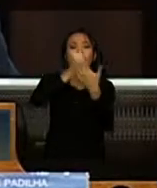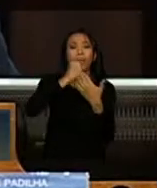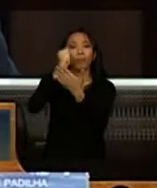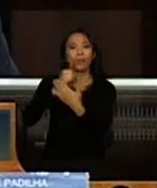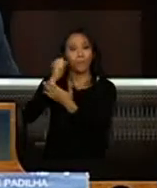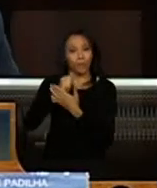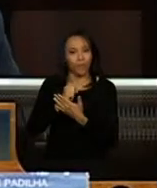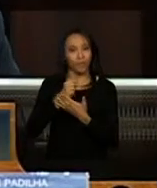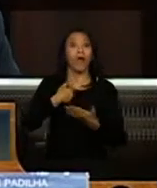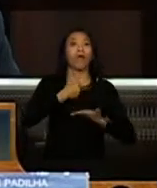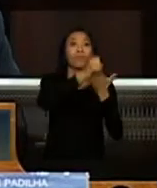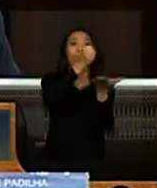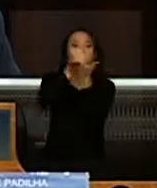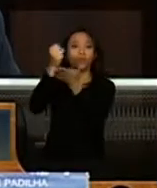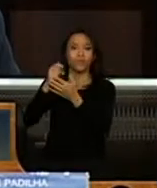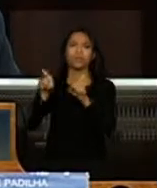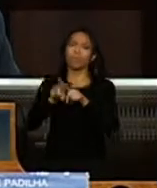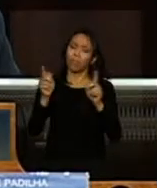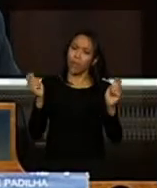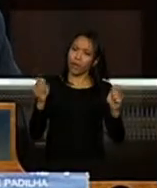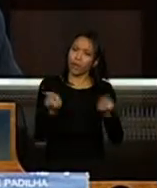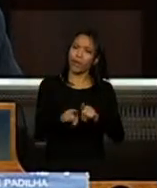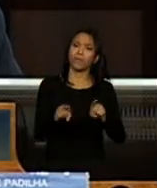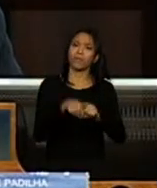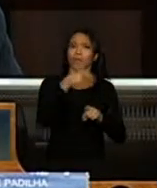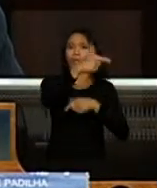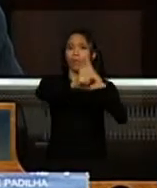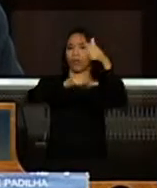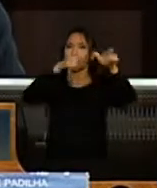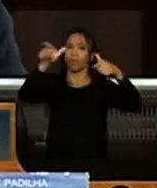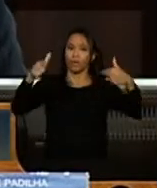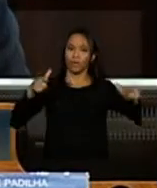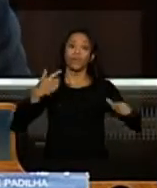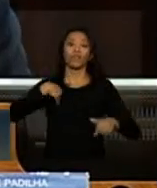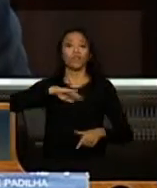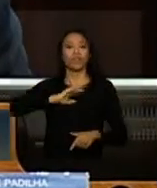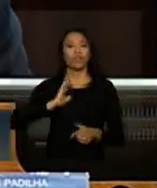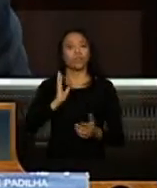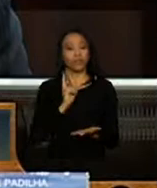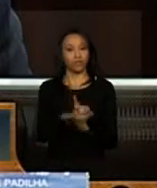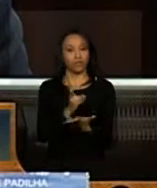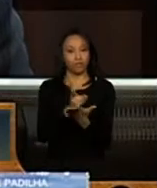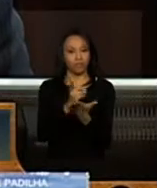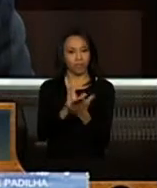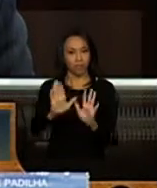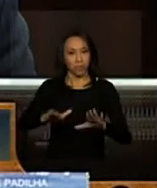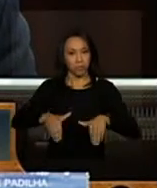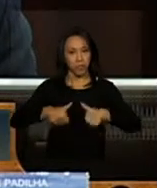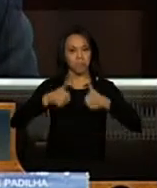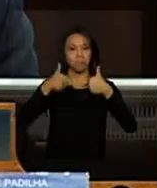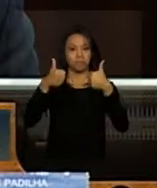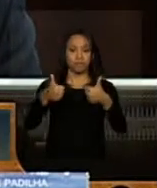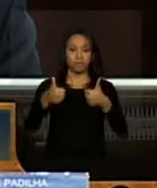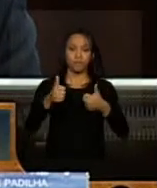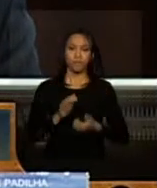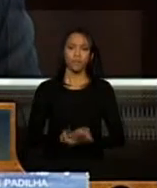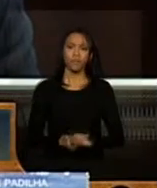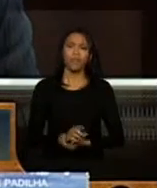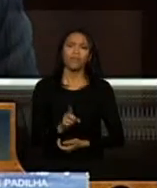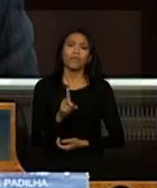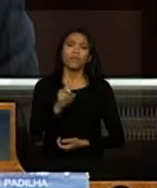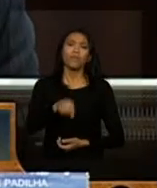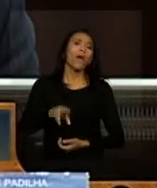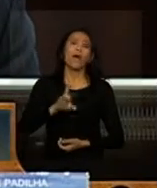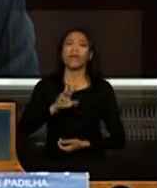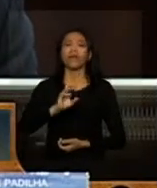mais nessas responsabilidades internacionais que nós passamos a assumir cada vez mais. Não é um número só